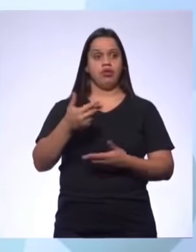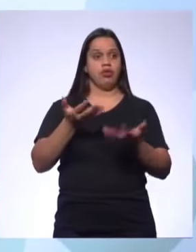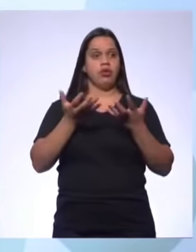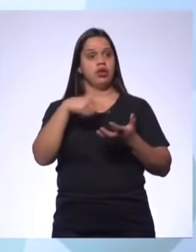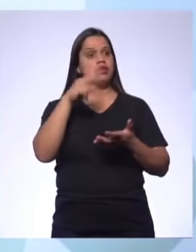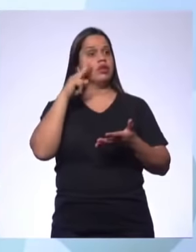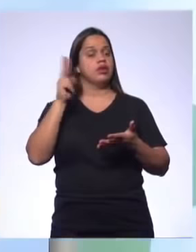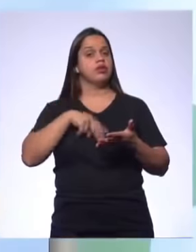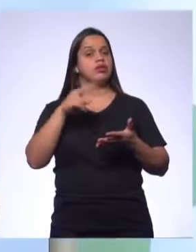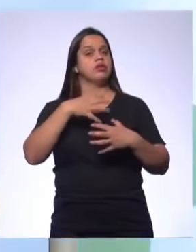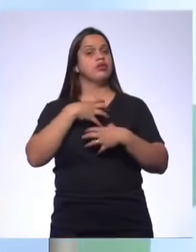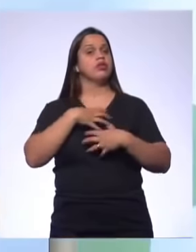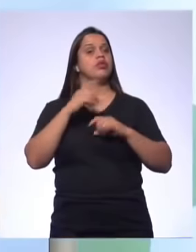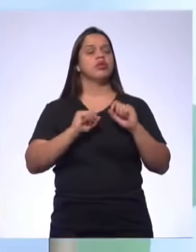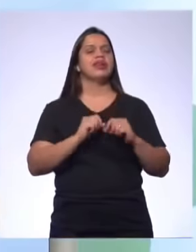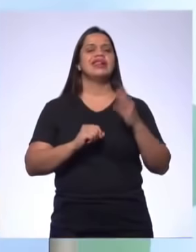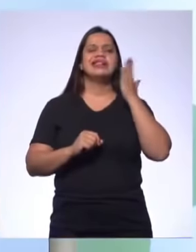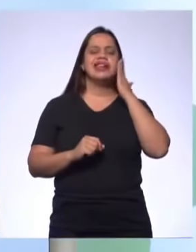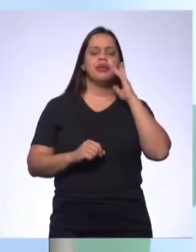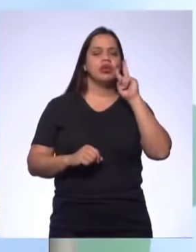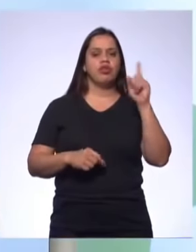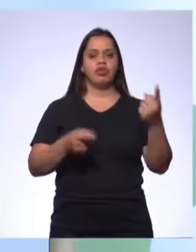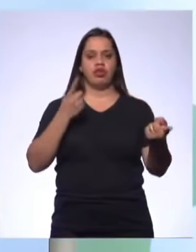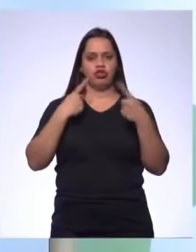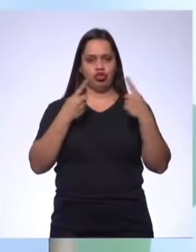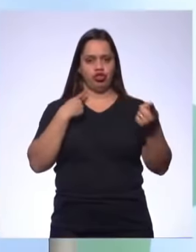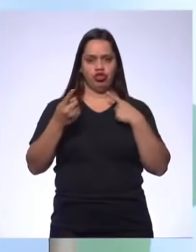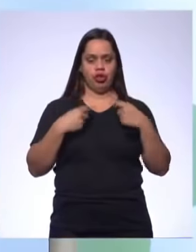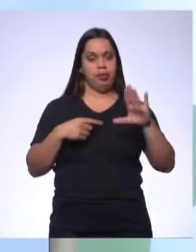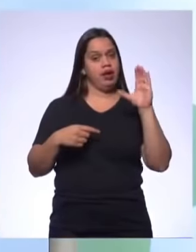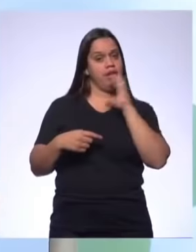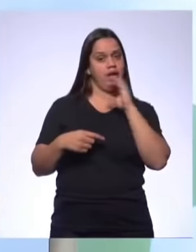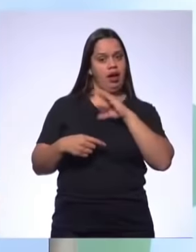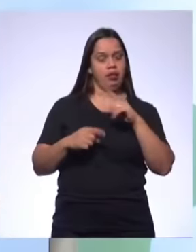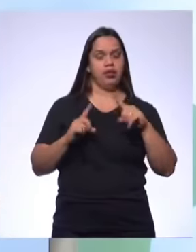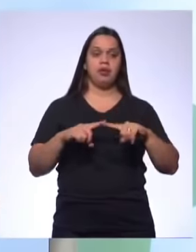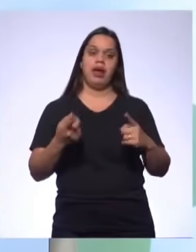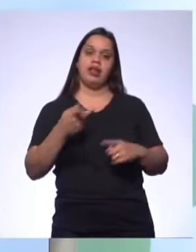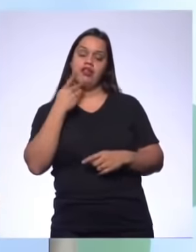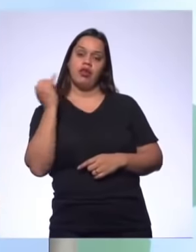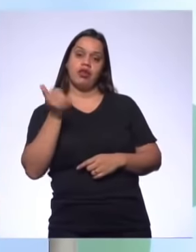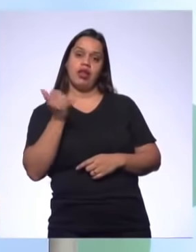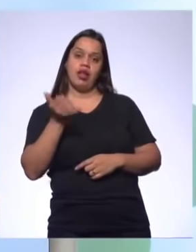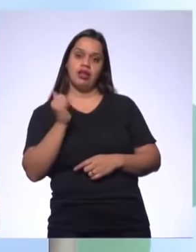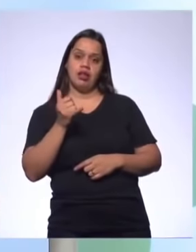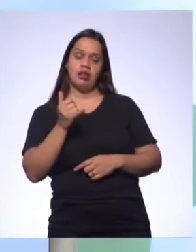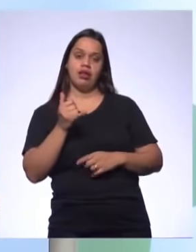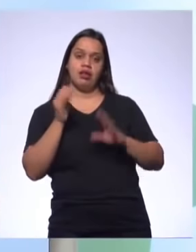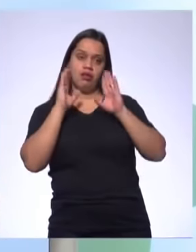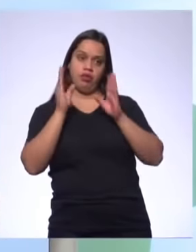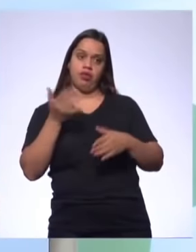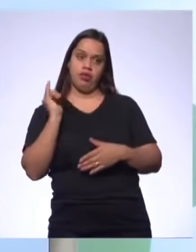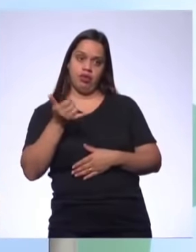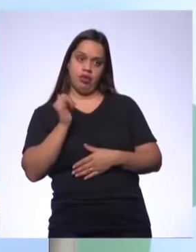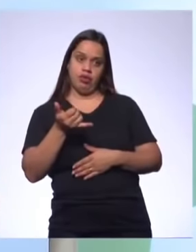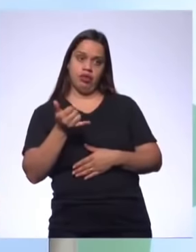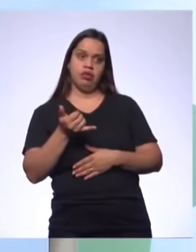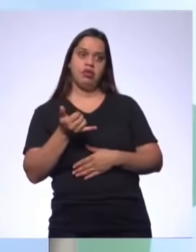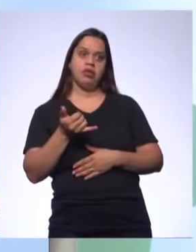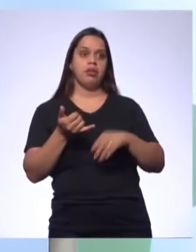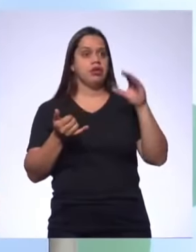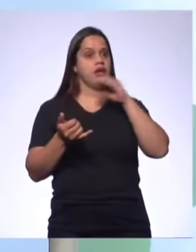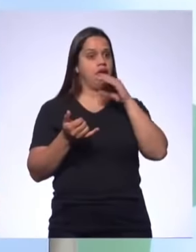que eu tenho a impressão que quando é em diálogos é mais rápido, mas ela disse que quando é em narrador, quando é narrado